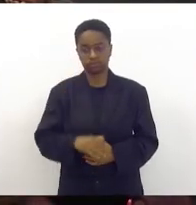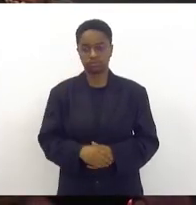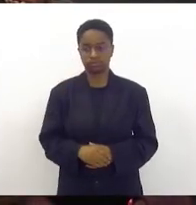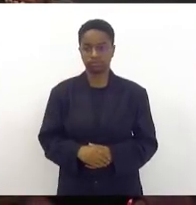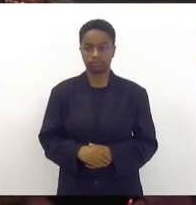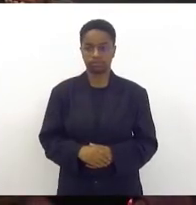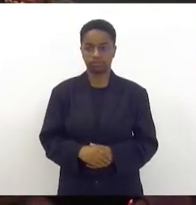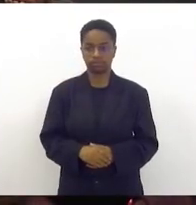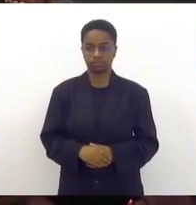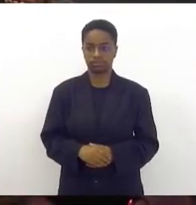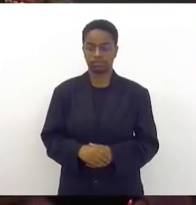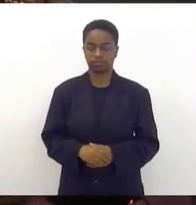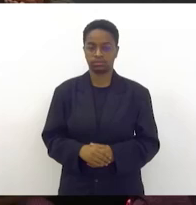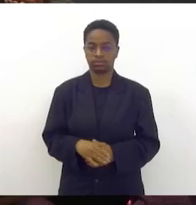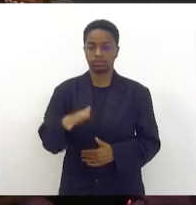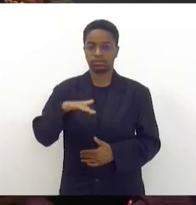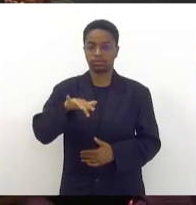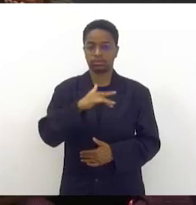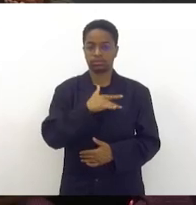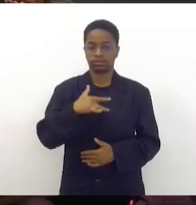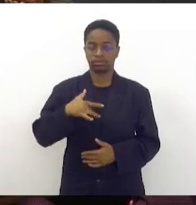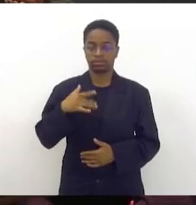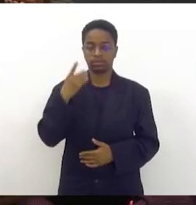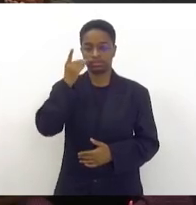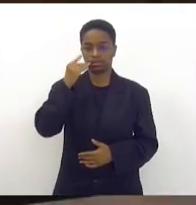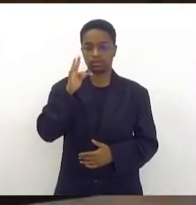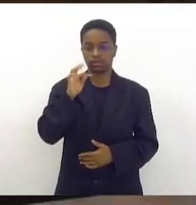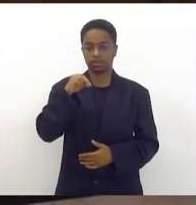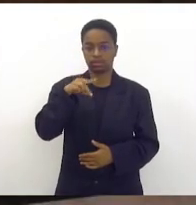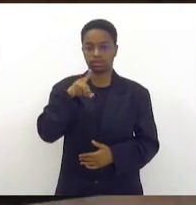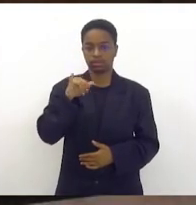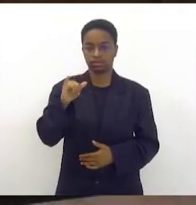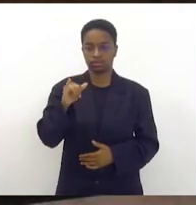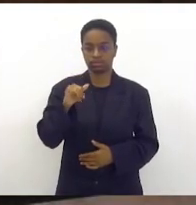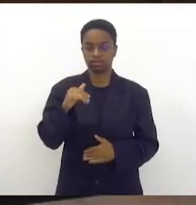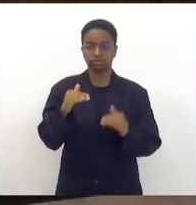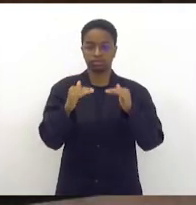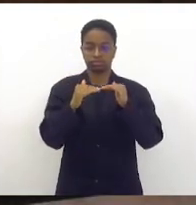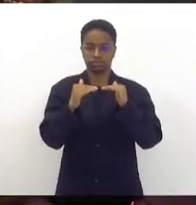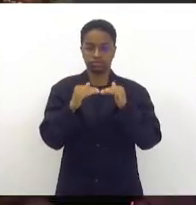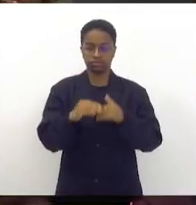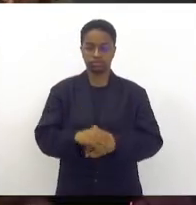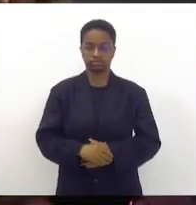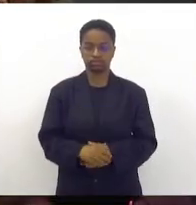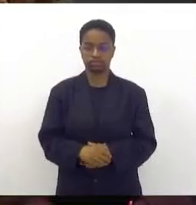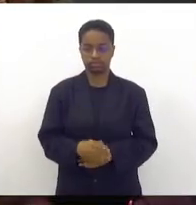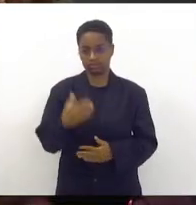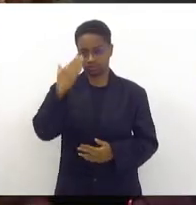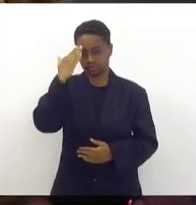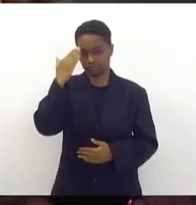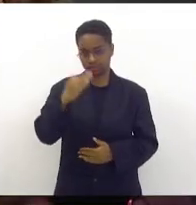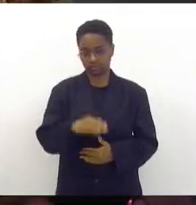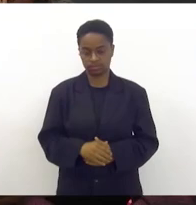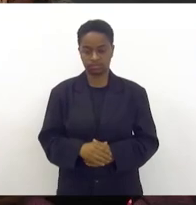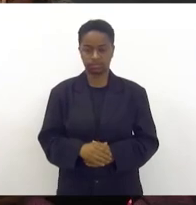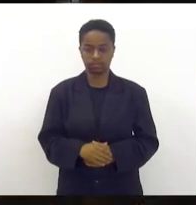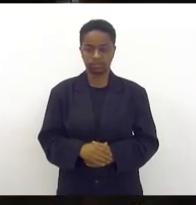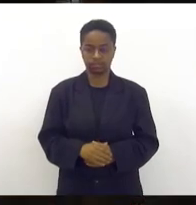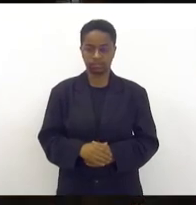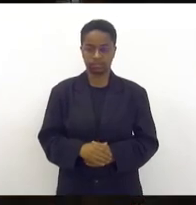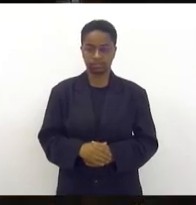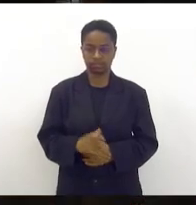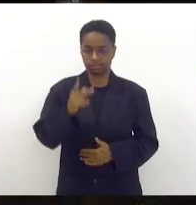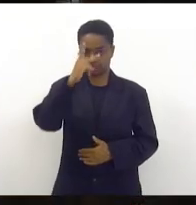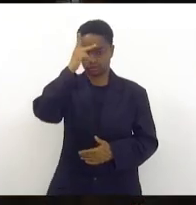Pelos parecer da saúde, Tande Vieira. Presidente, parecer é favorável. Obrigado, deputado. Pessoa